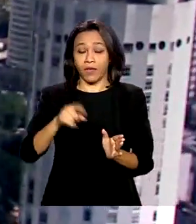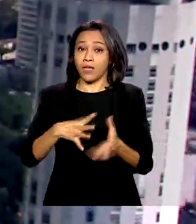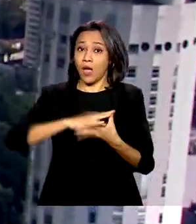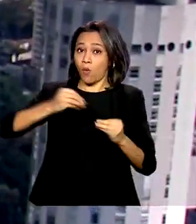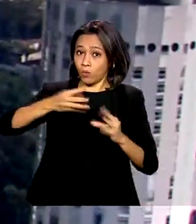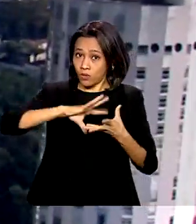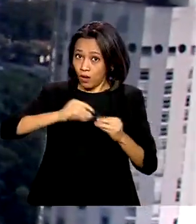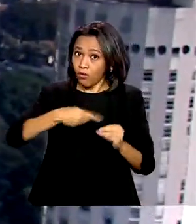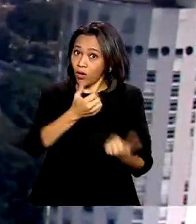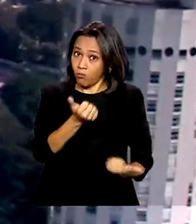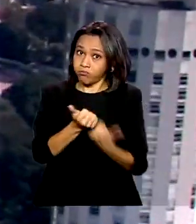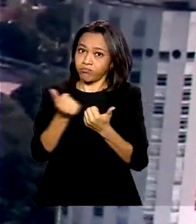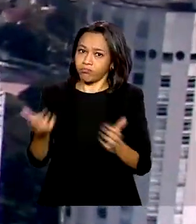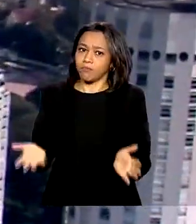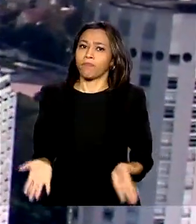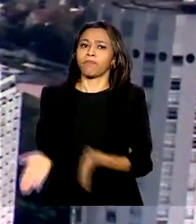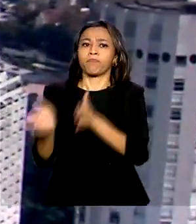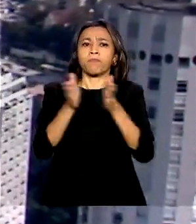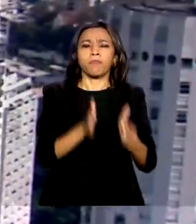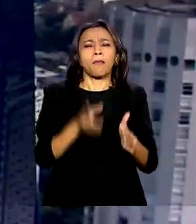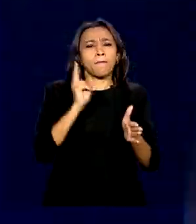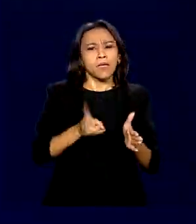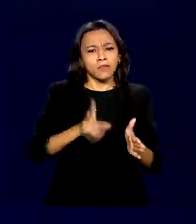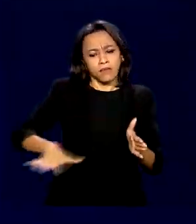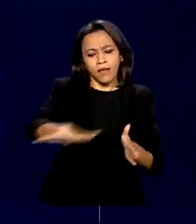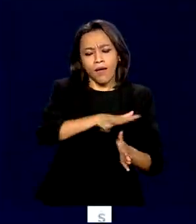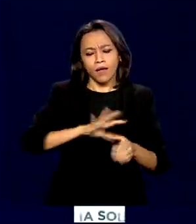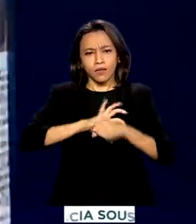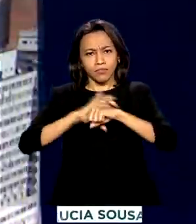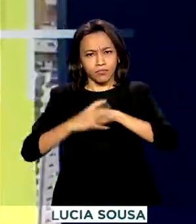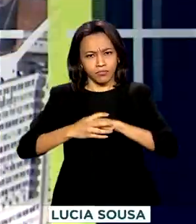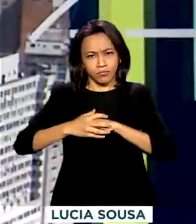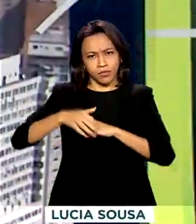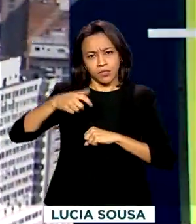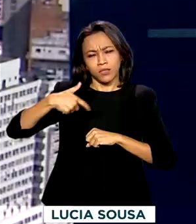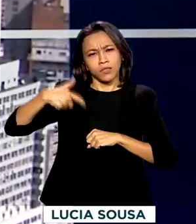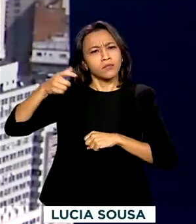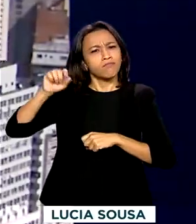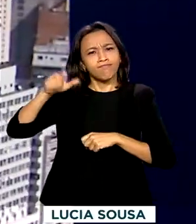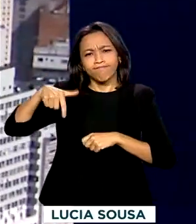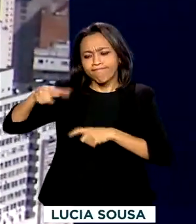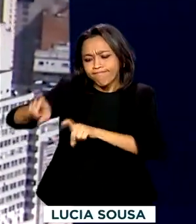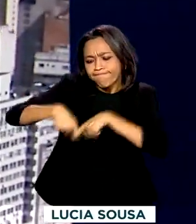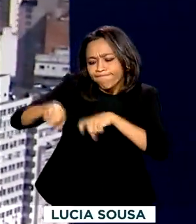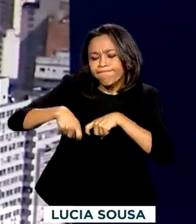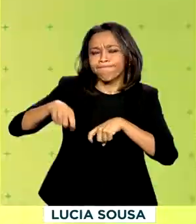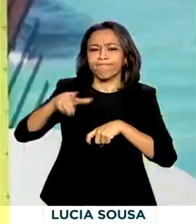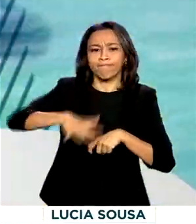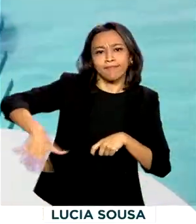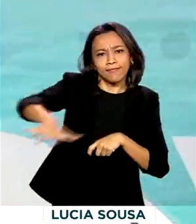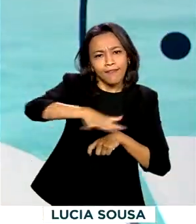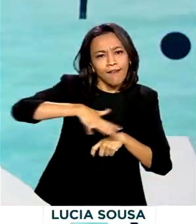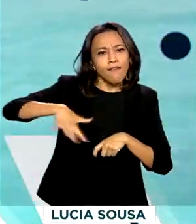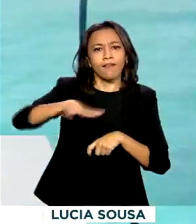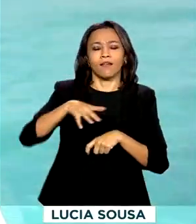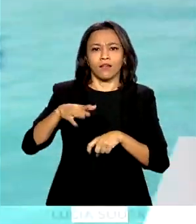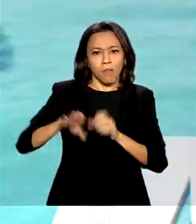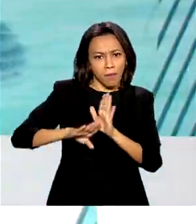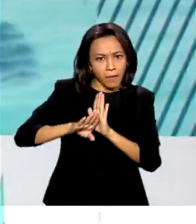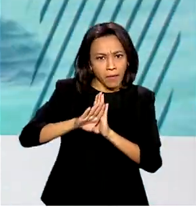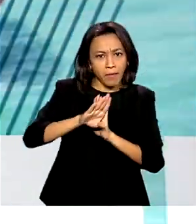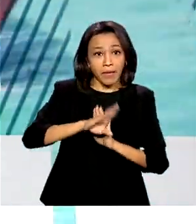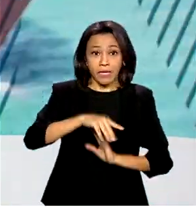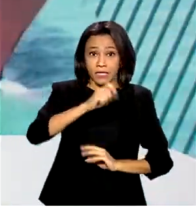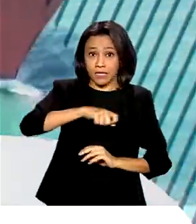Mesmo com a crise do coronavírus, o setor agropecuário brasileiro segue com exportações em alta. Nos primeiros seis meses do ano,